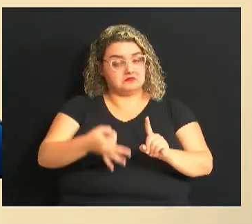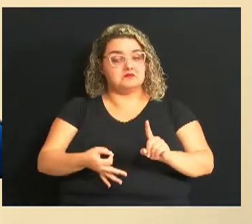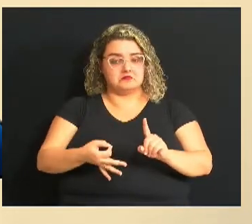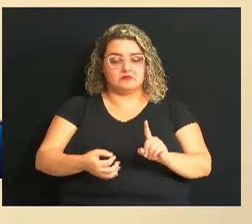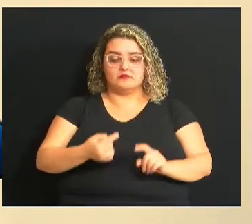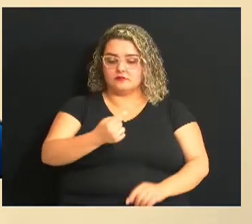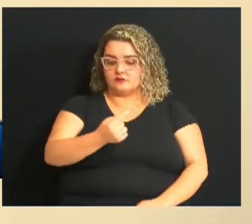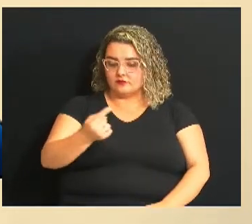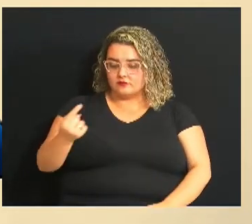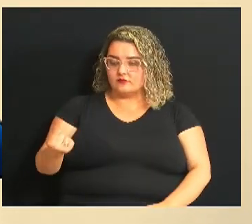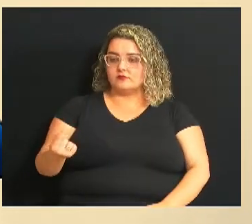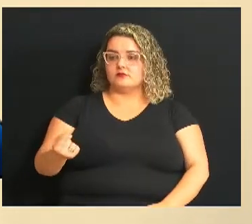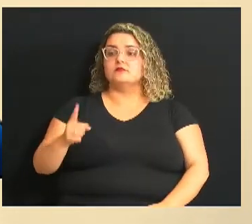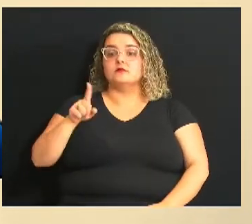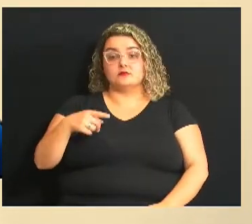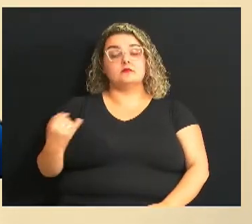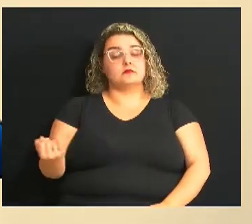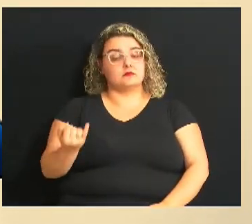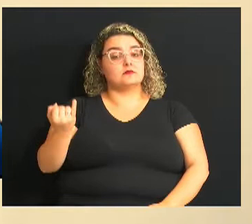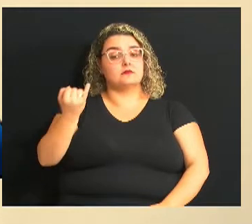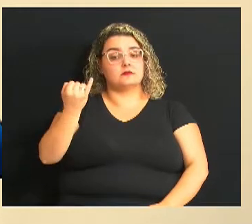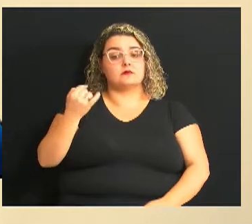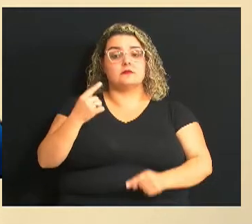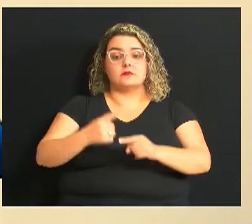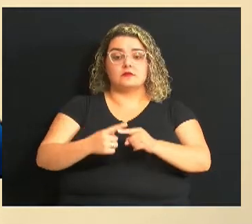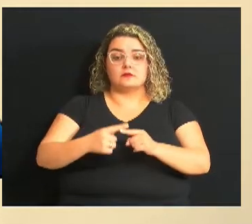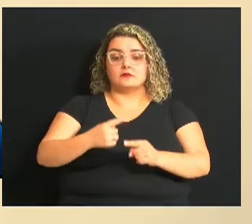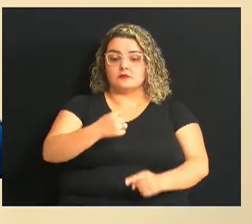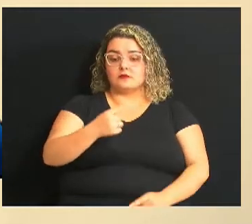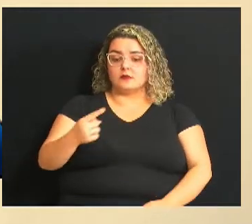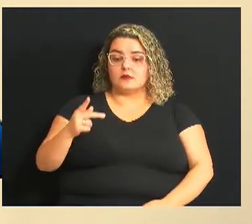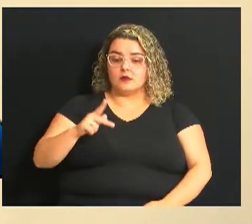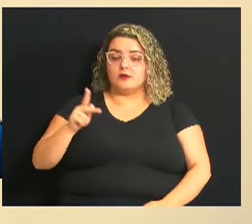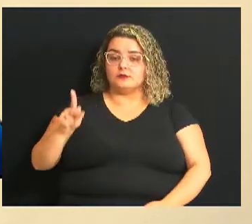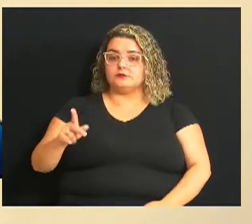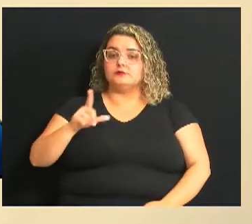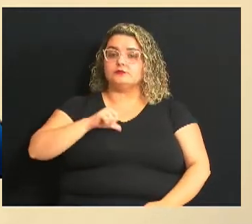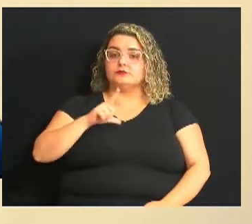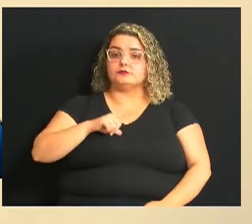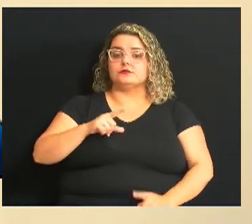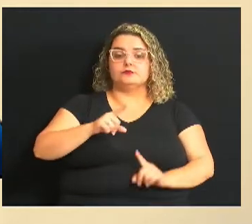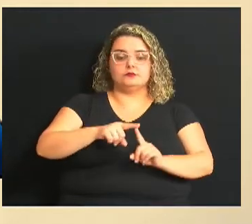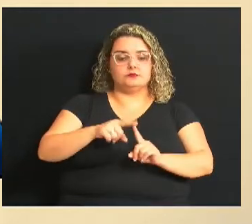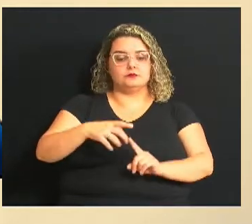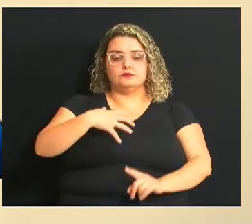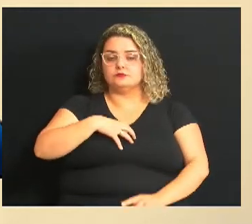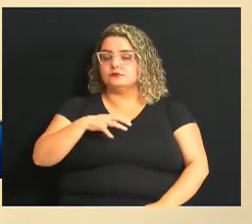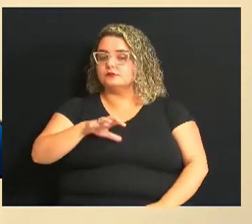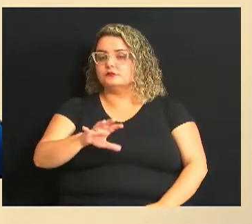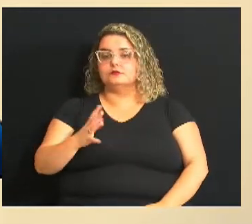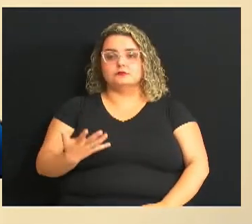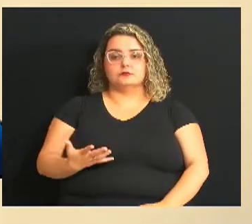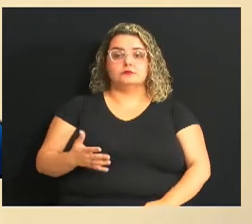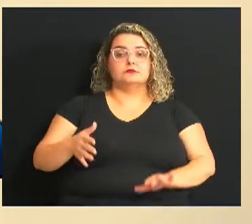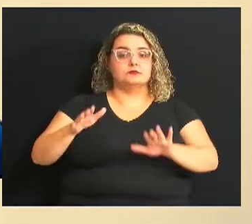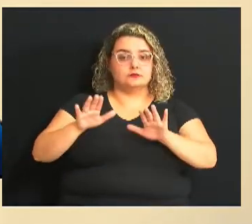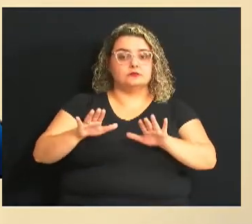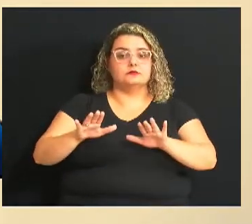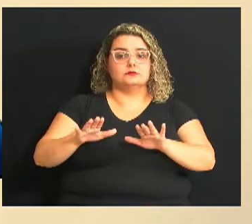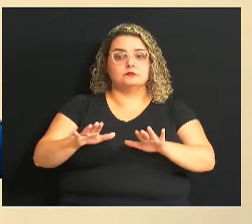um é importante, porque cada professor tem o seu estilo, tem o seu jeito, mas é